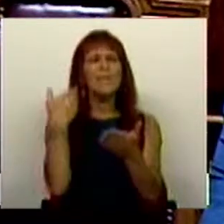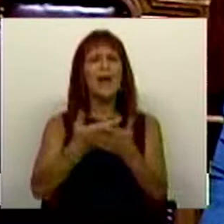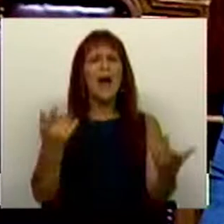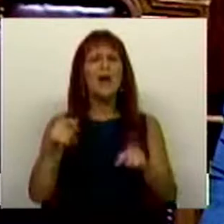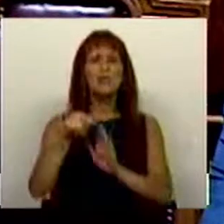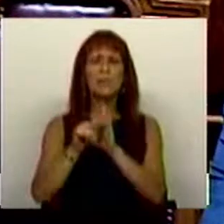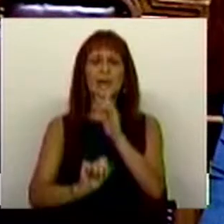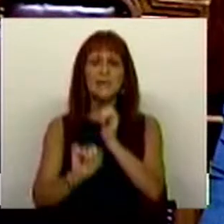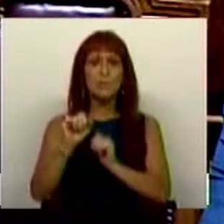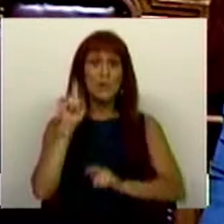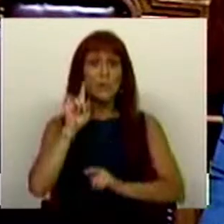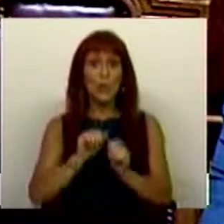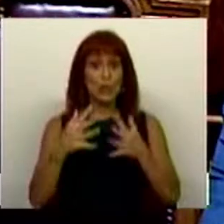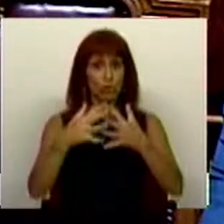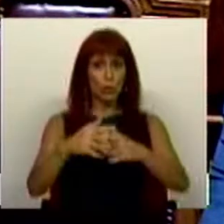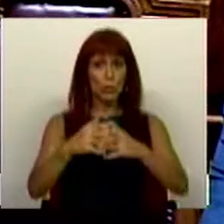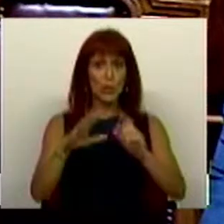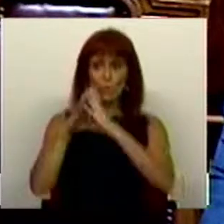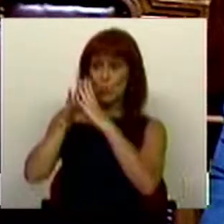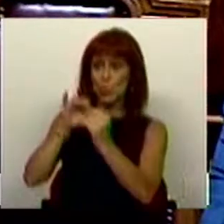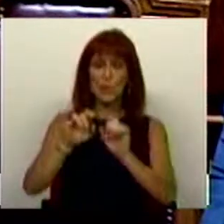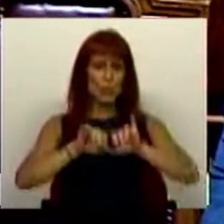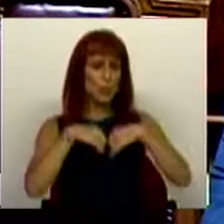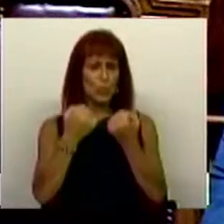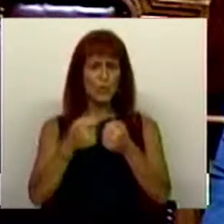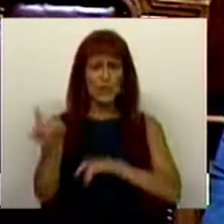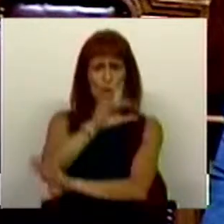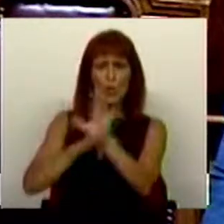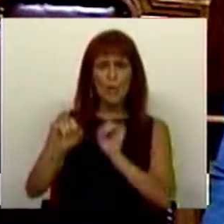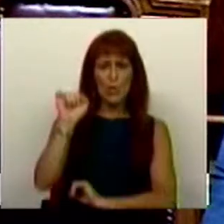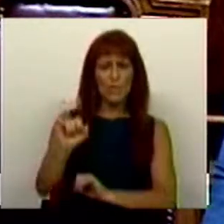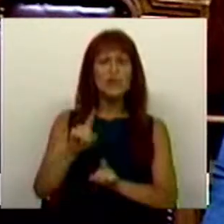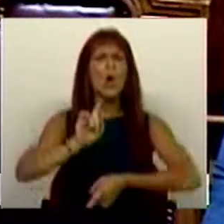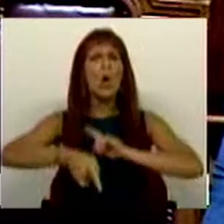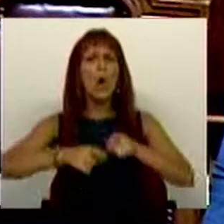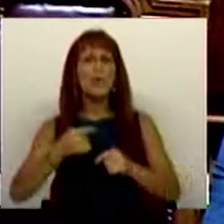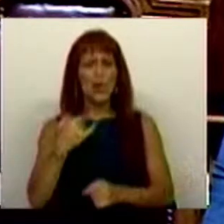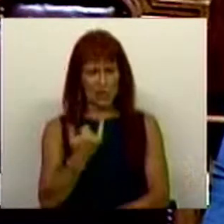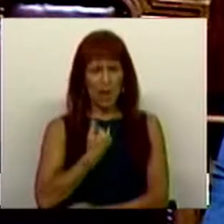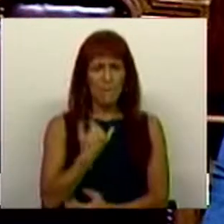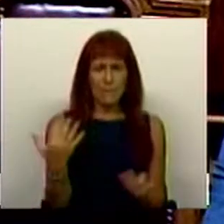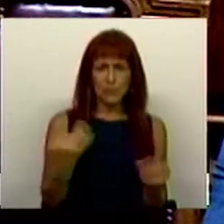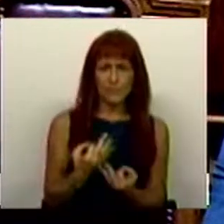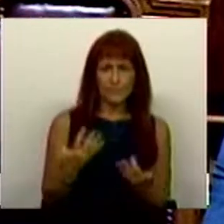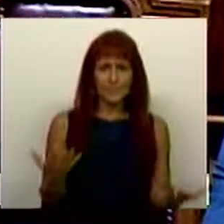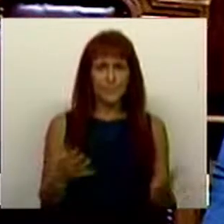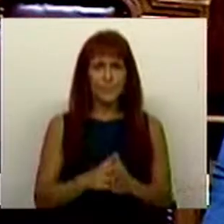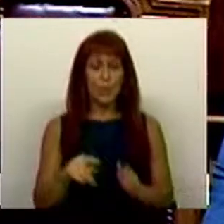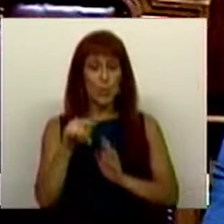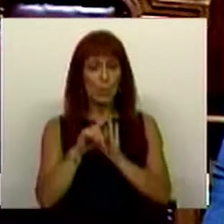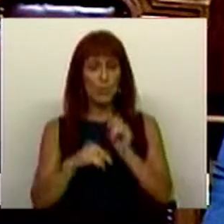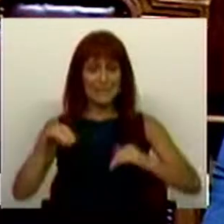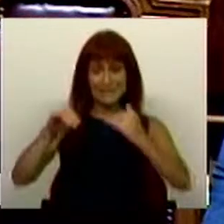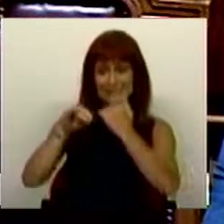os princípios e valores estruturais do modelo social europeu nos quais nos revemos. O